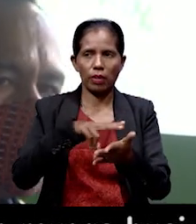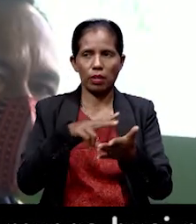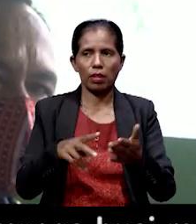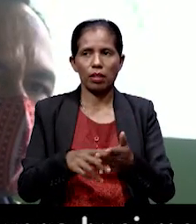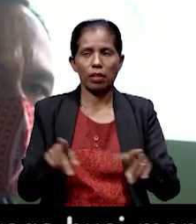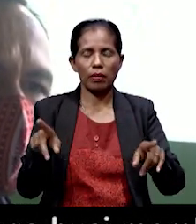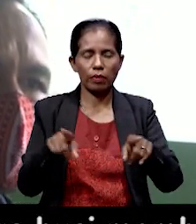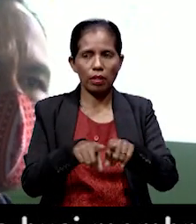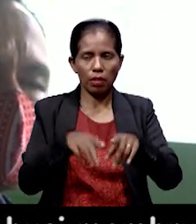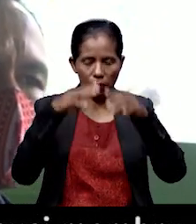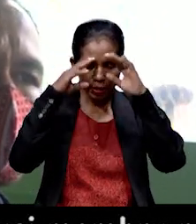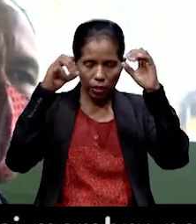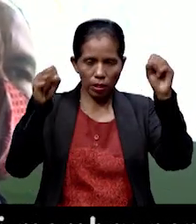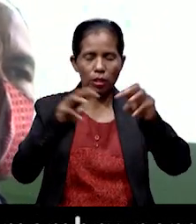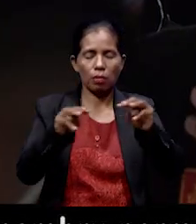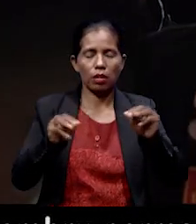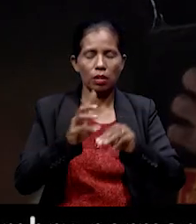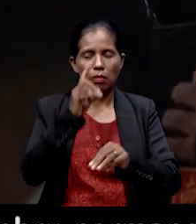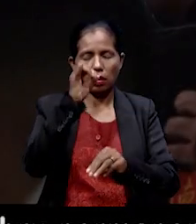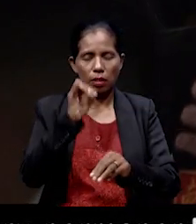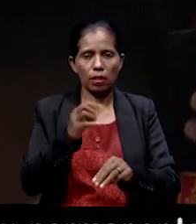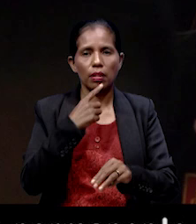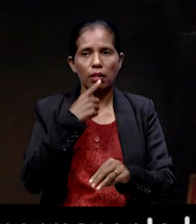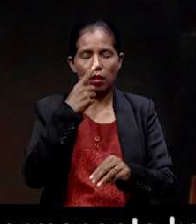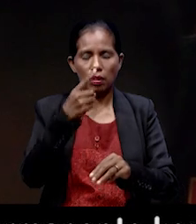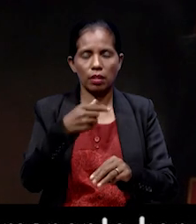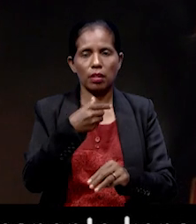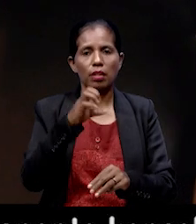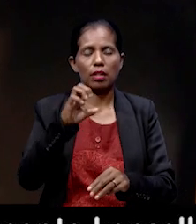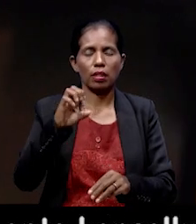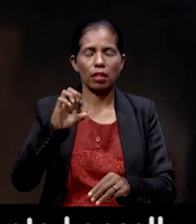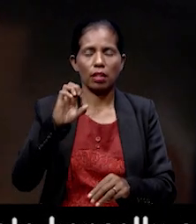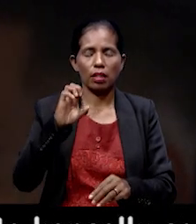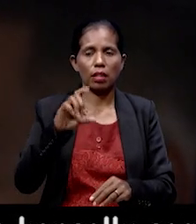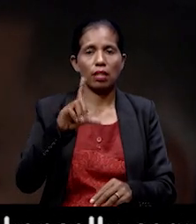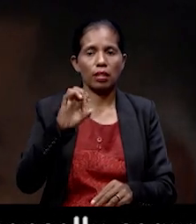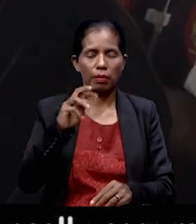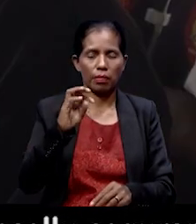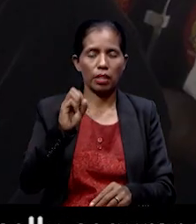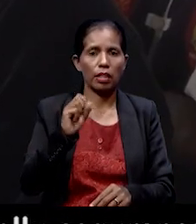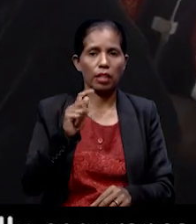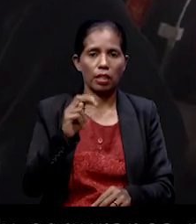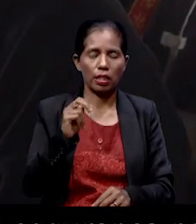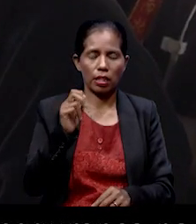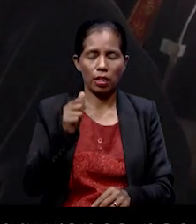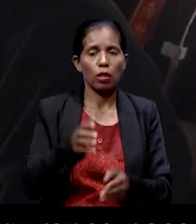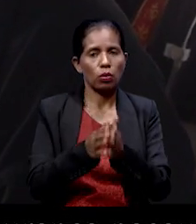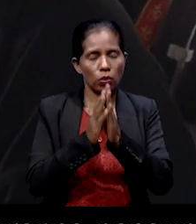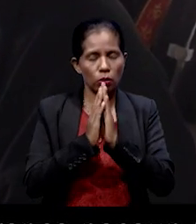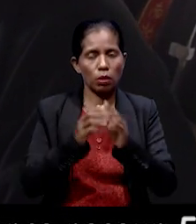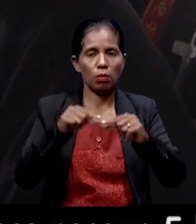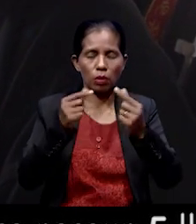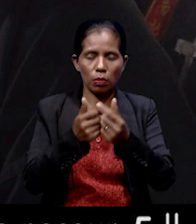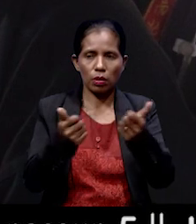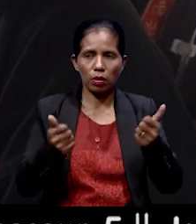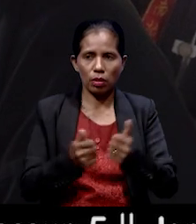presidente da autoridade do município de Ili, Guilherminha Filomena Saldanha Ribeiro Mos, o subgrupo Arte Marcial Cira atu faz domínio em Bamalu,